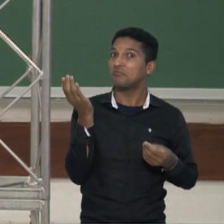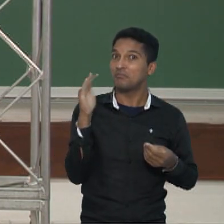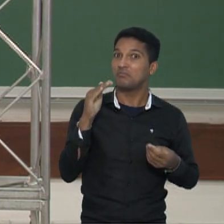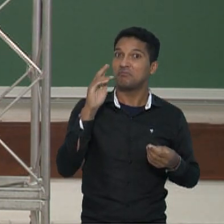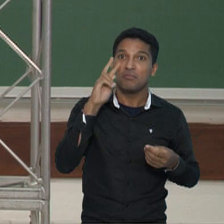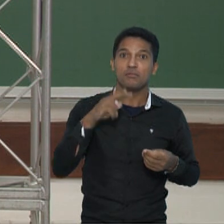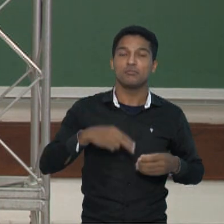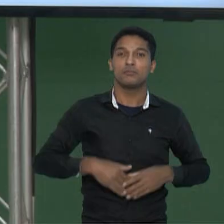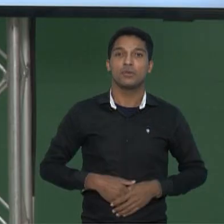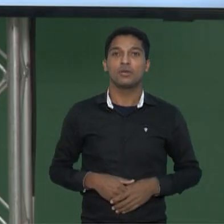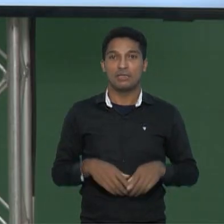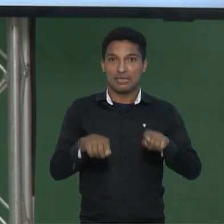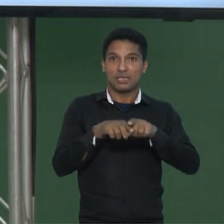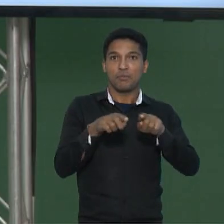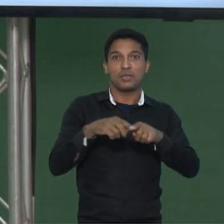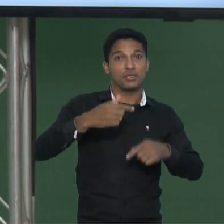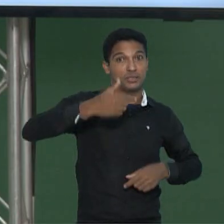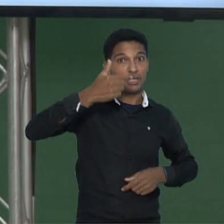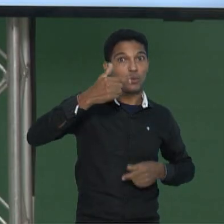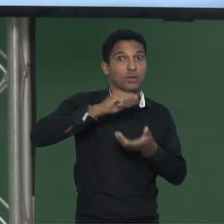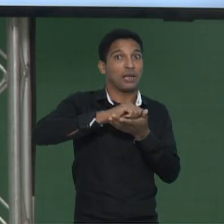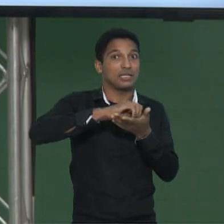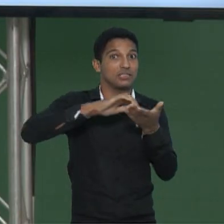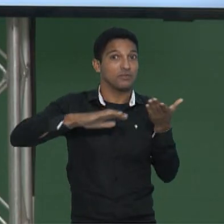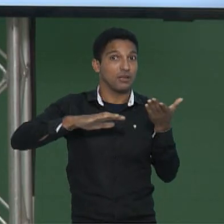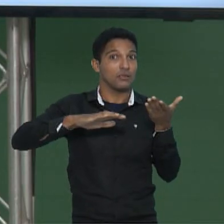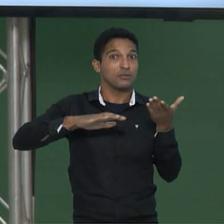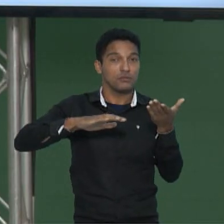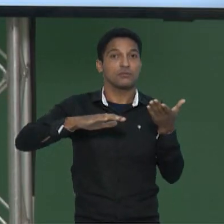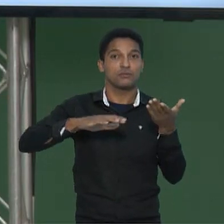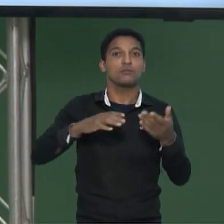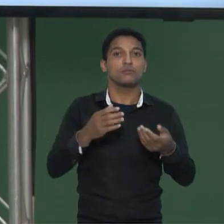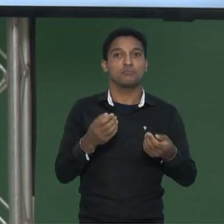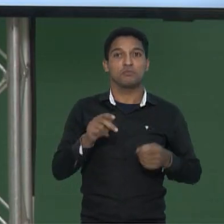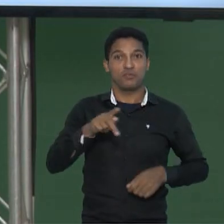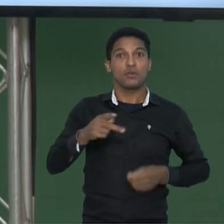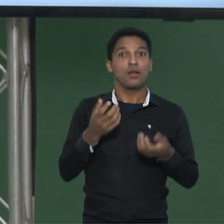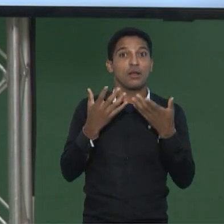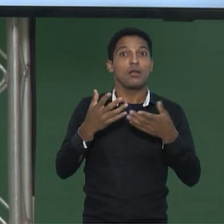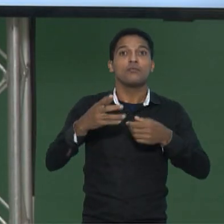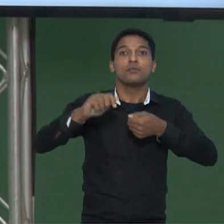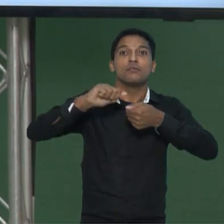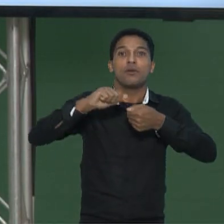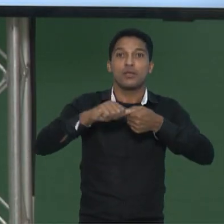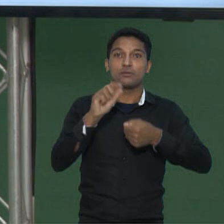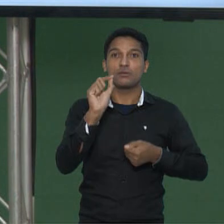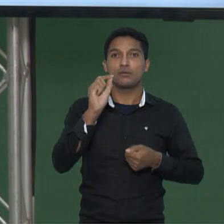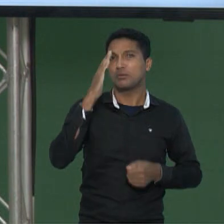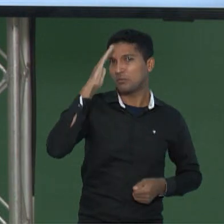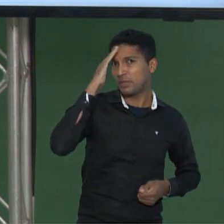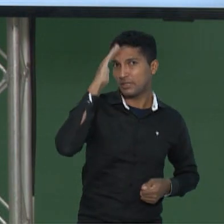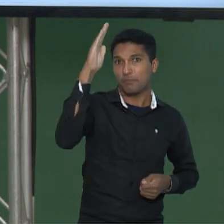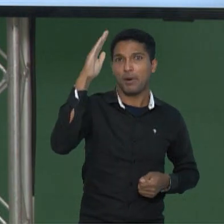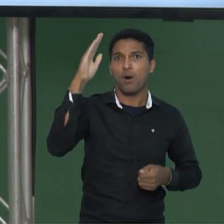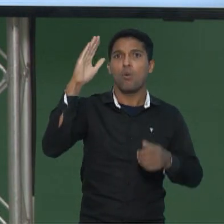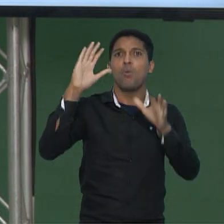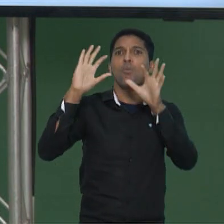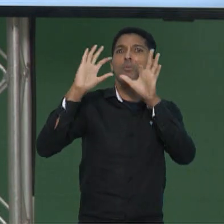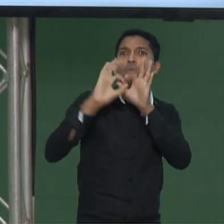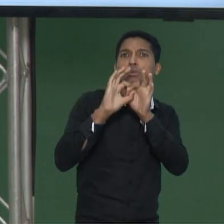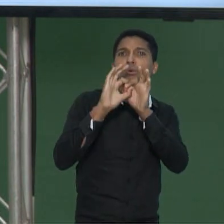mesmo texto, a teacher quer que vocês escrevam ali. A principal ideia do texto era